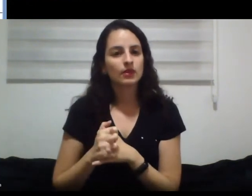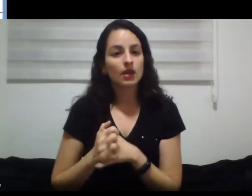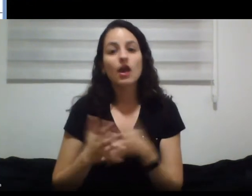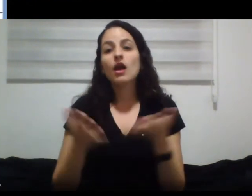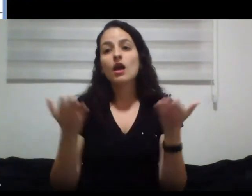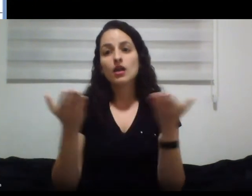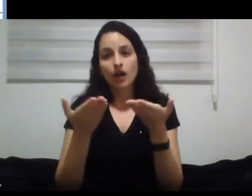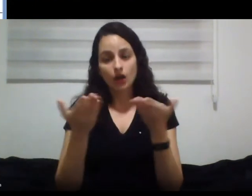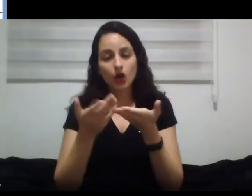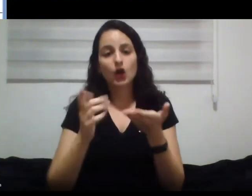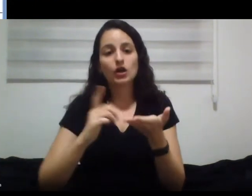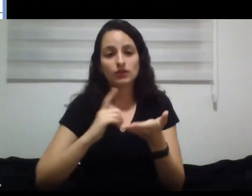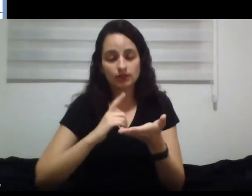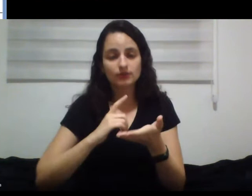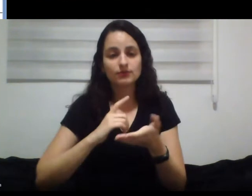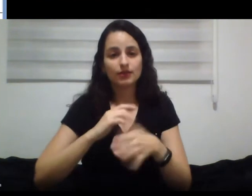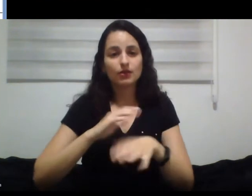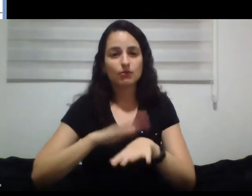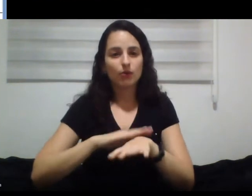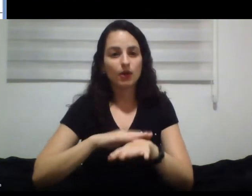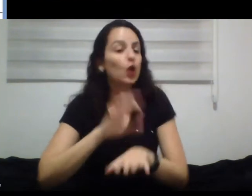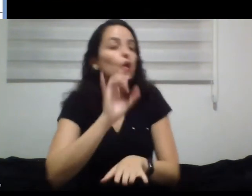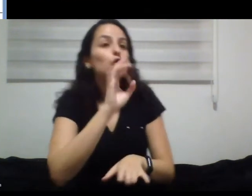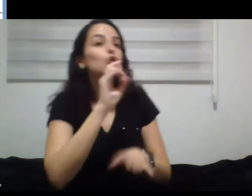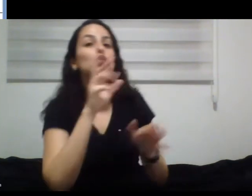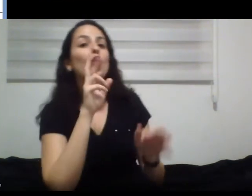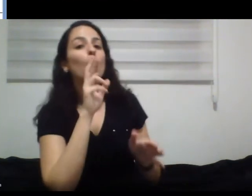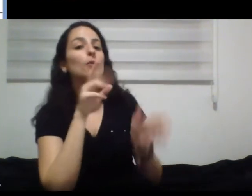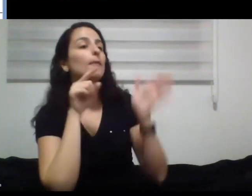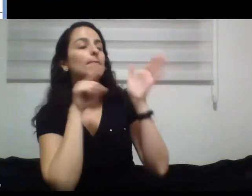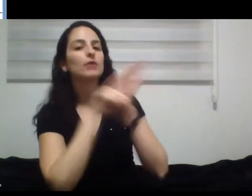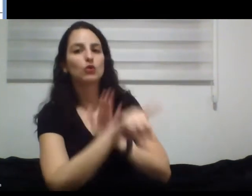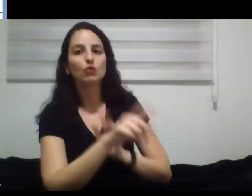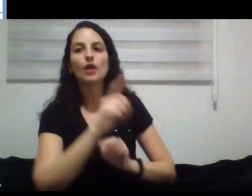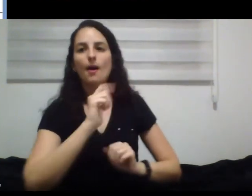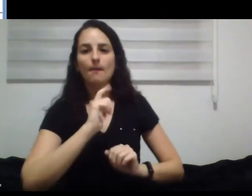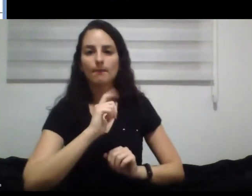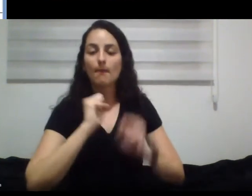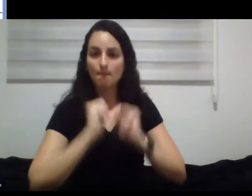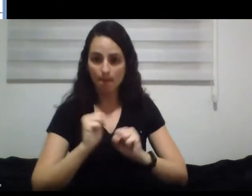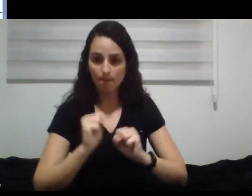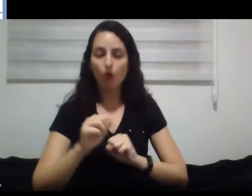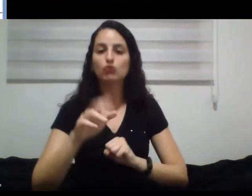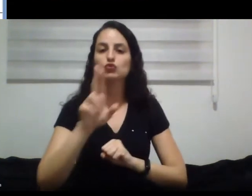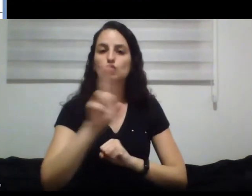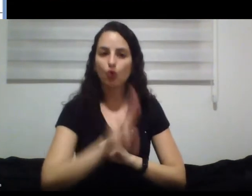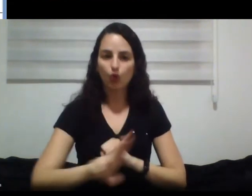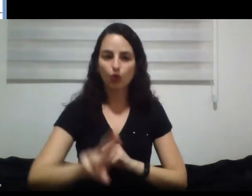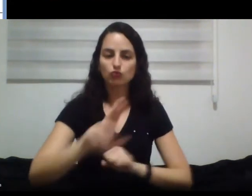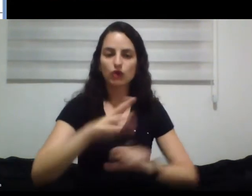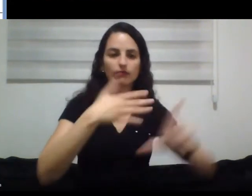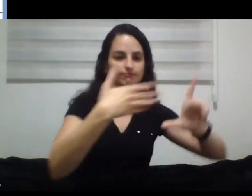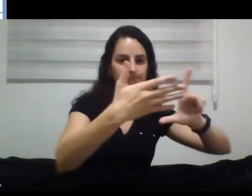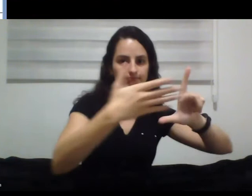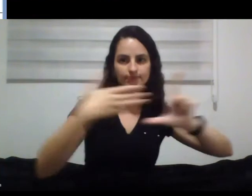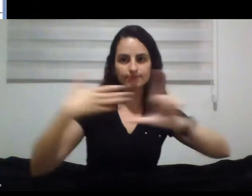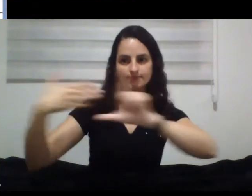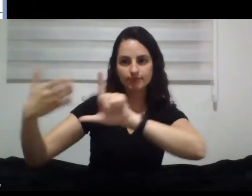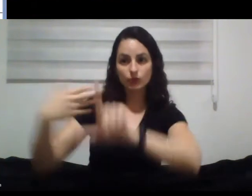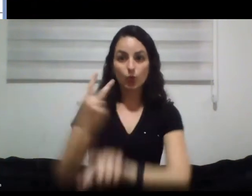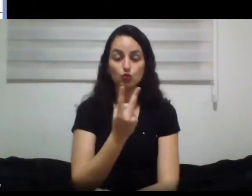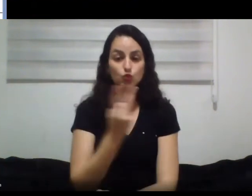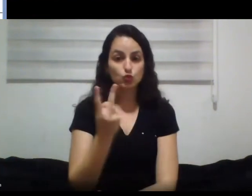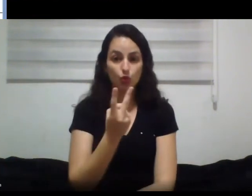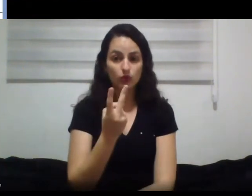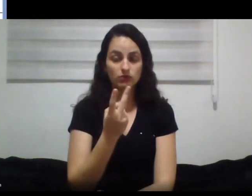de webconferência que necessariamente, isso, quem usa o Moodle vai fazer as webconferências, pode ser pelo